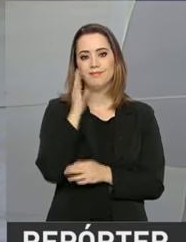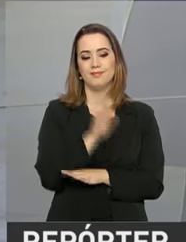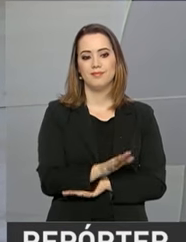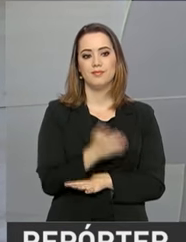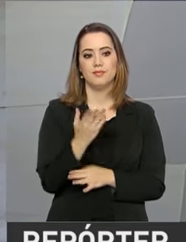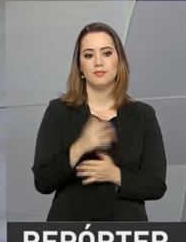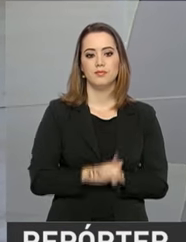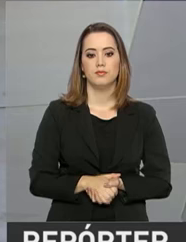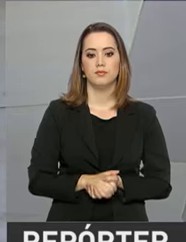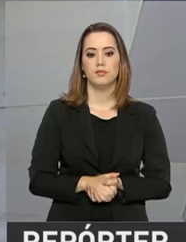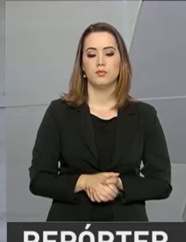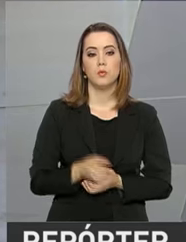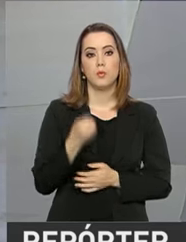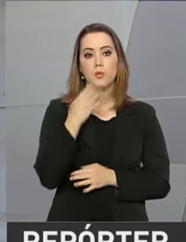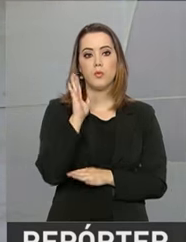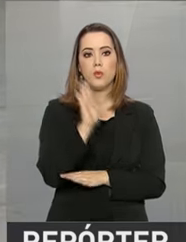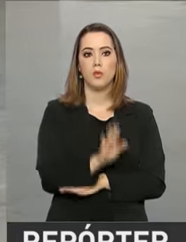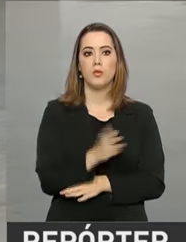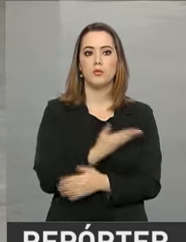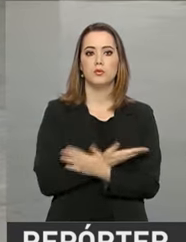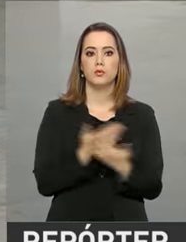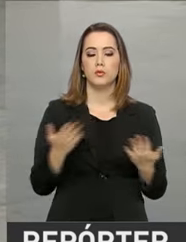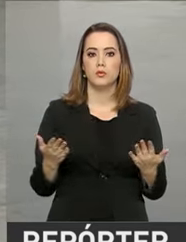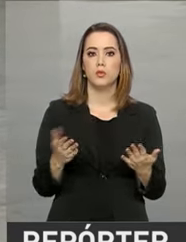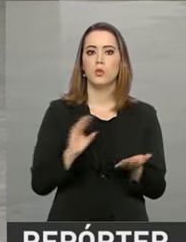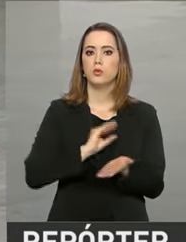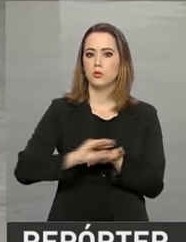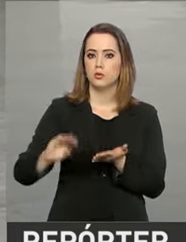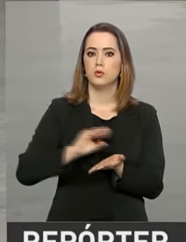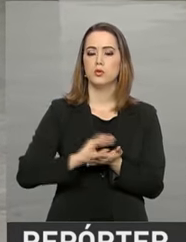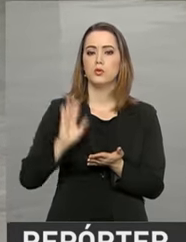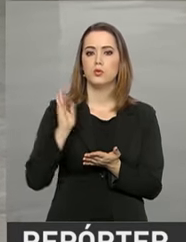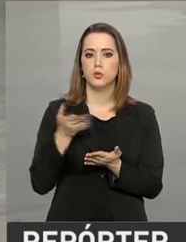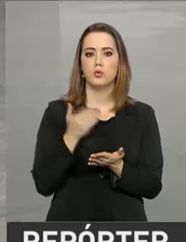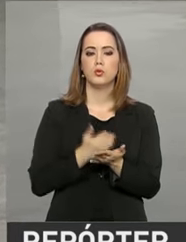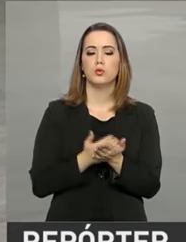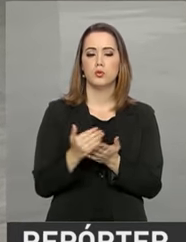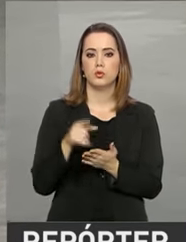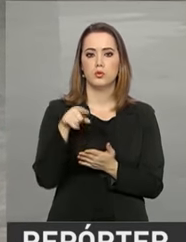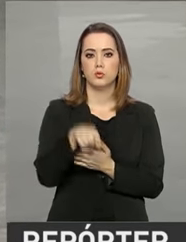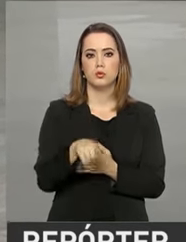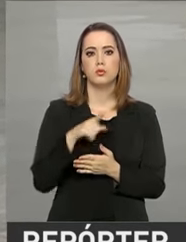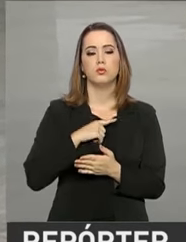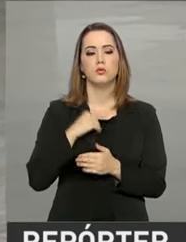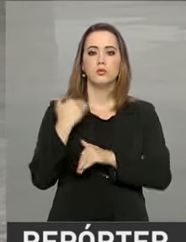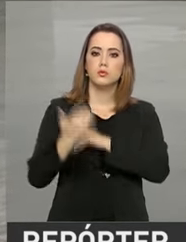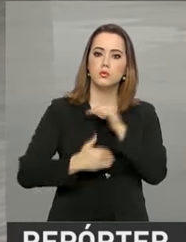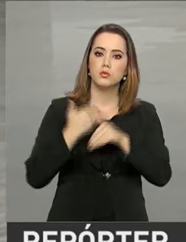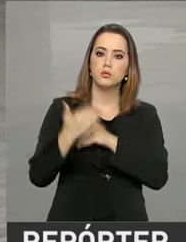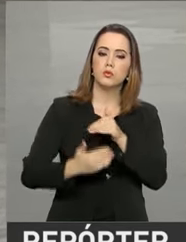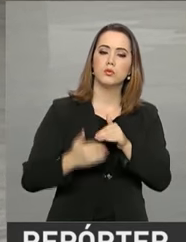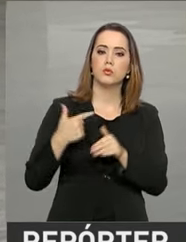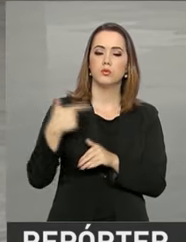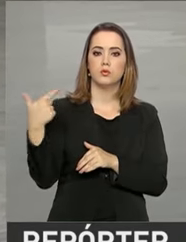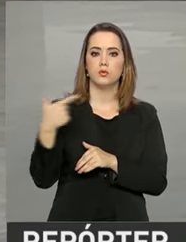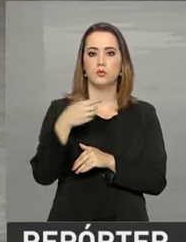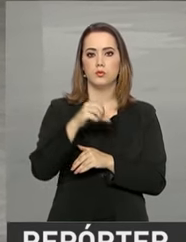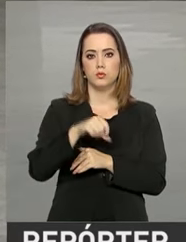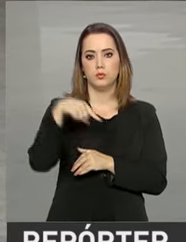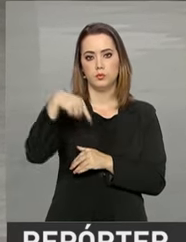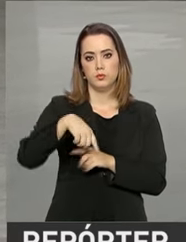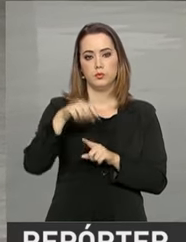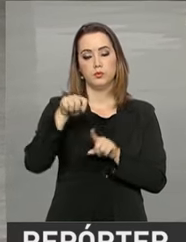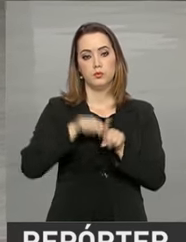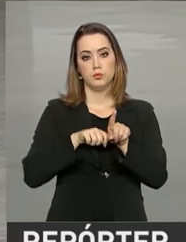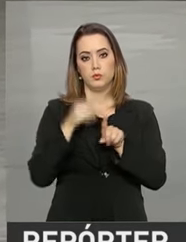tarde Boa tarde Leandro os recursos começaram a ser depositados ontem e seguem até o dia 29 deste